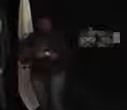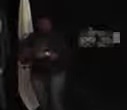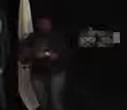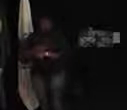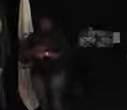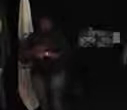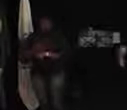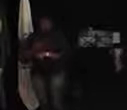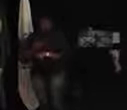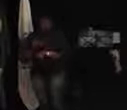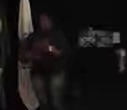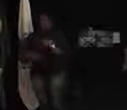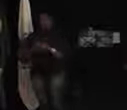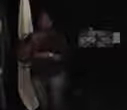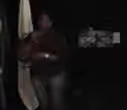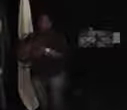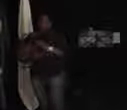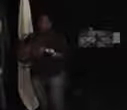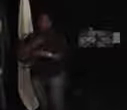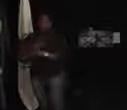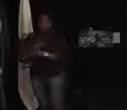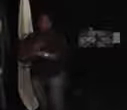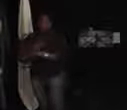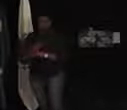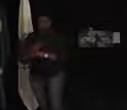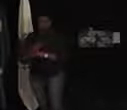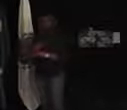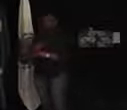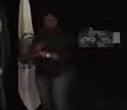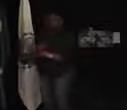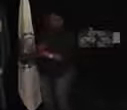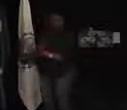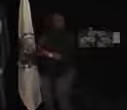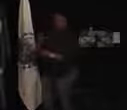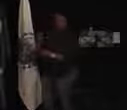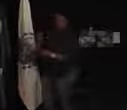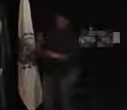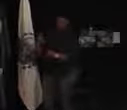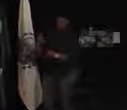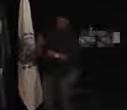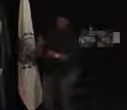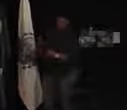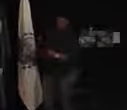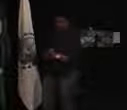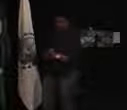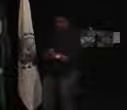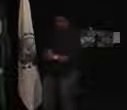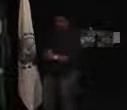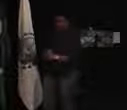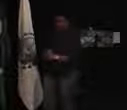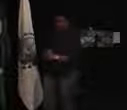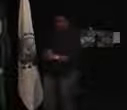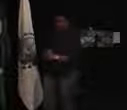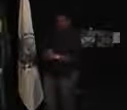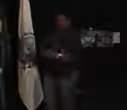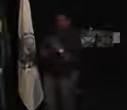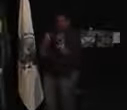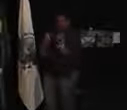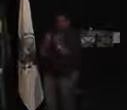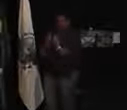TDA final de trimestre, conselho de classe segunda-feira. Aí ela pensa assim: ah tá, eu